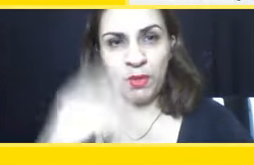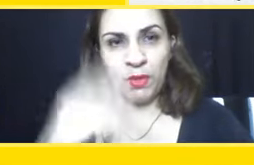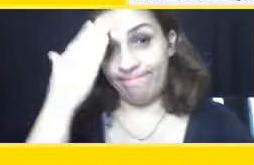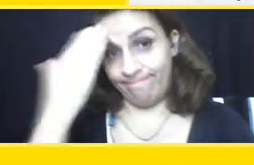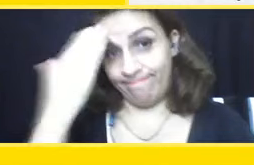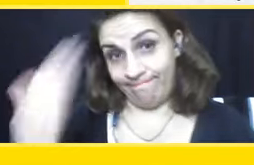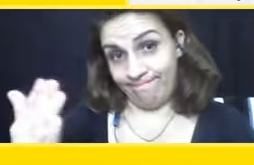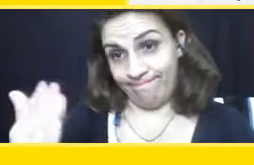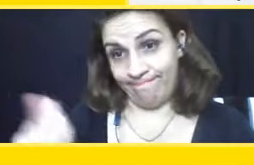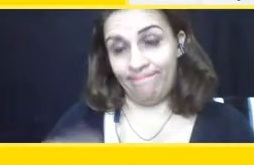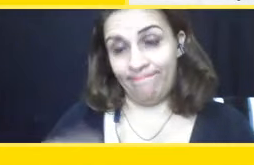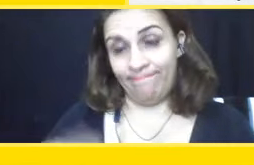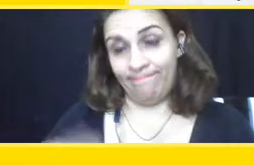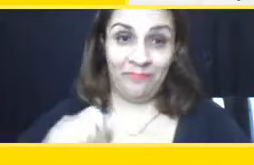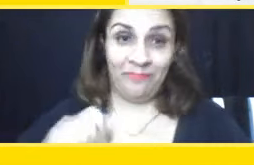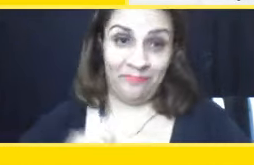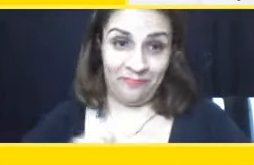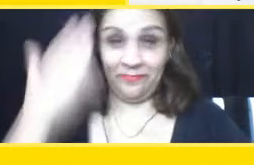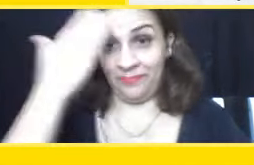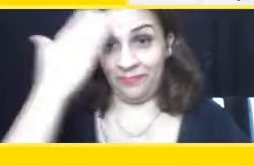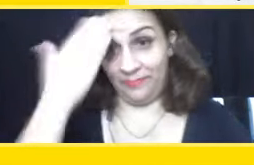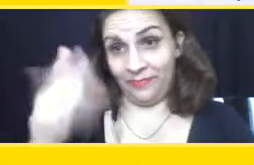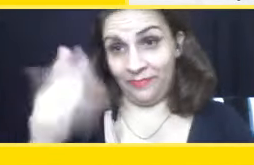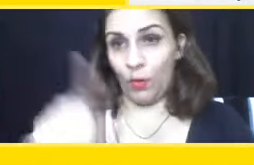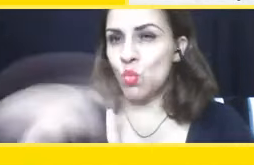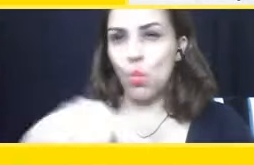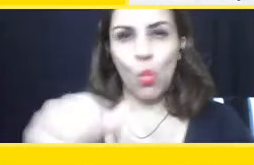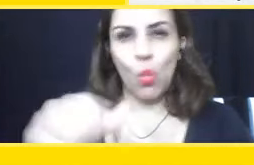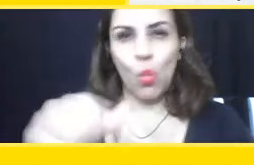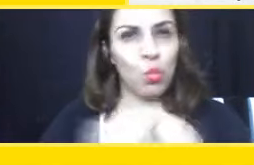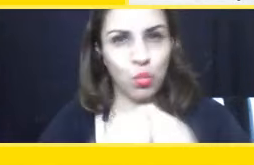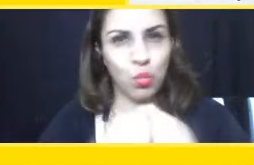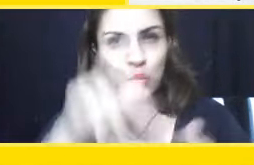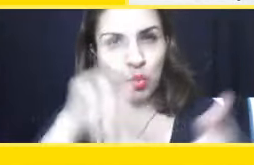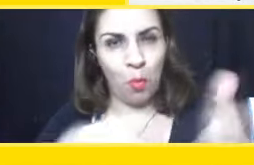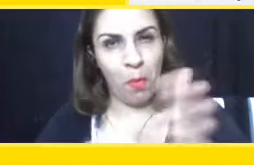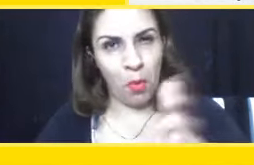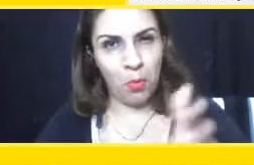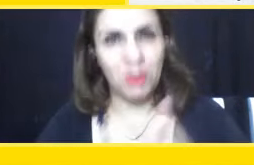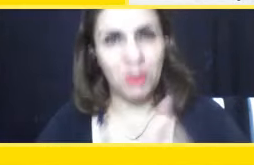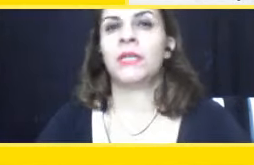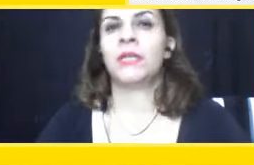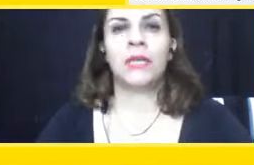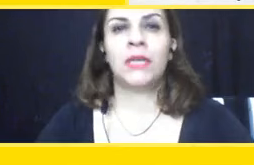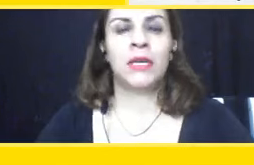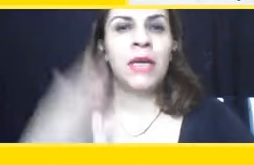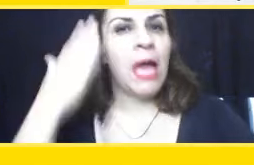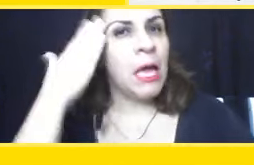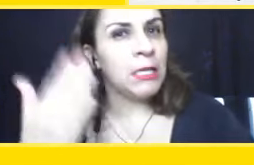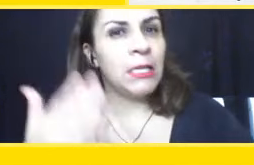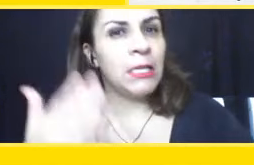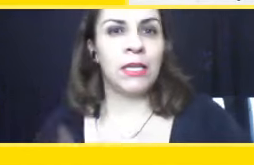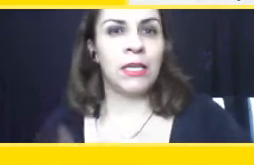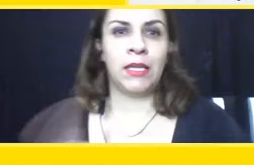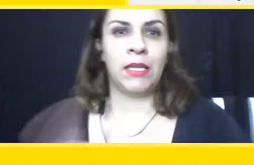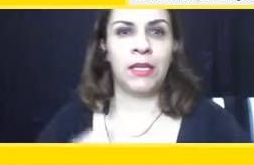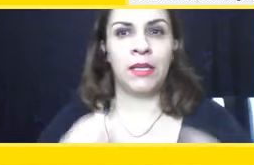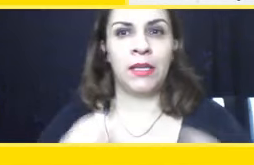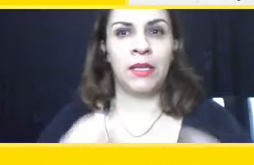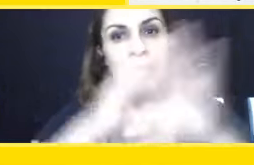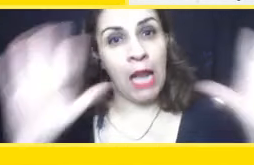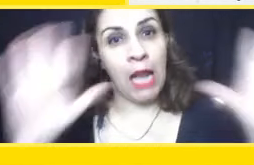agradecer ao deputado, agradecer a todos que nos acompanharam, agradecer quem também vai entrar para se